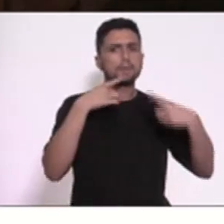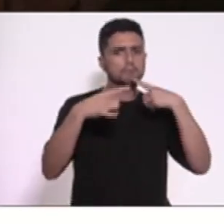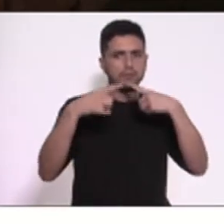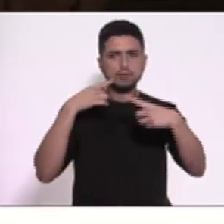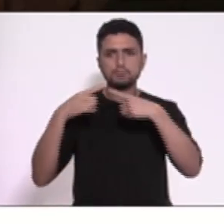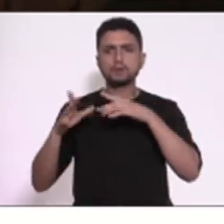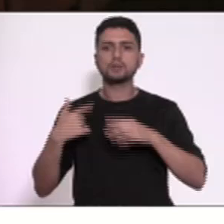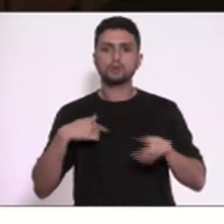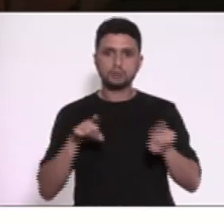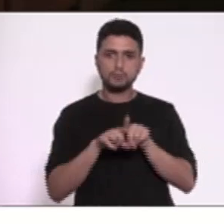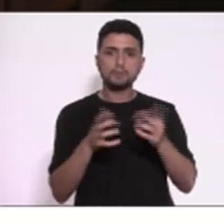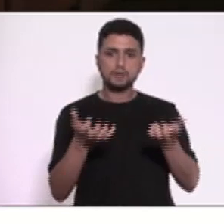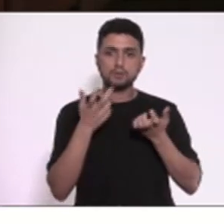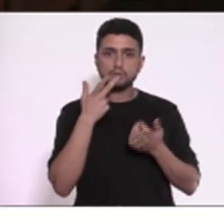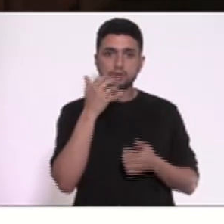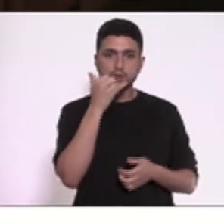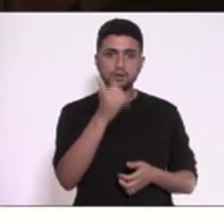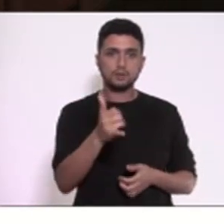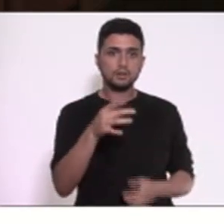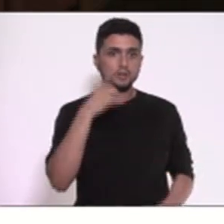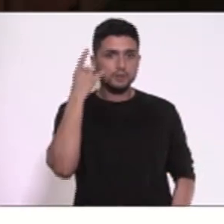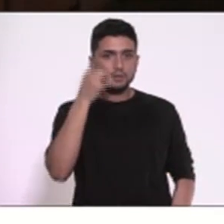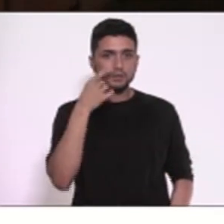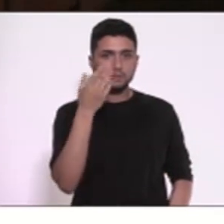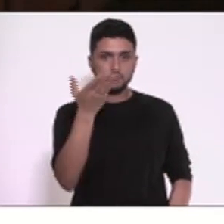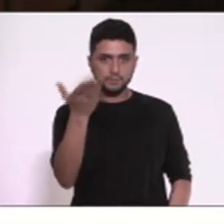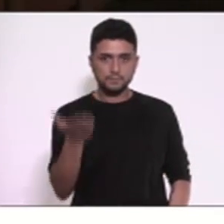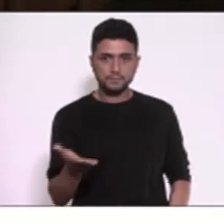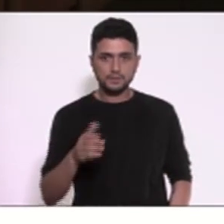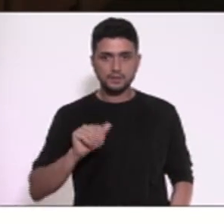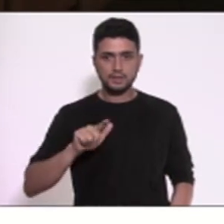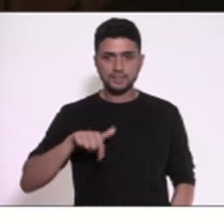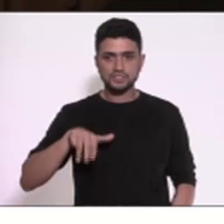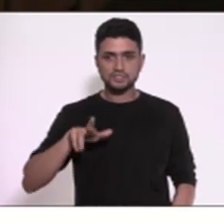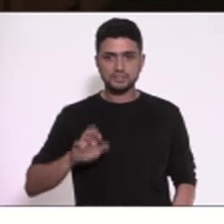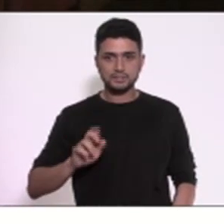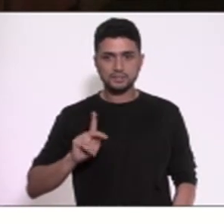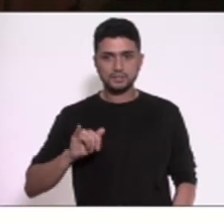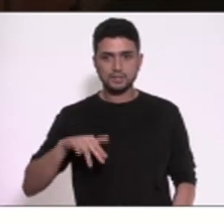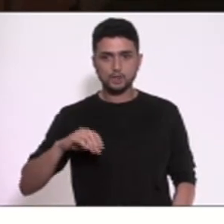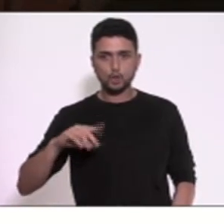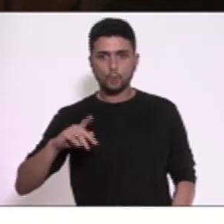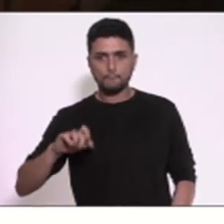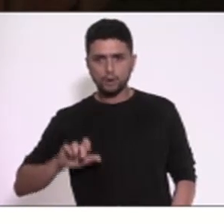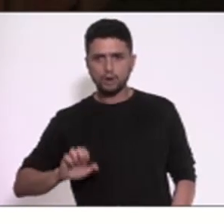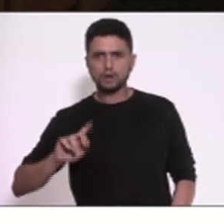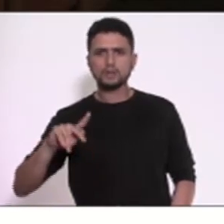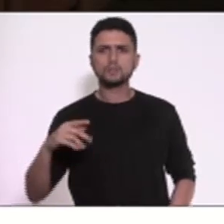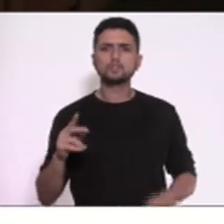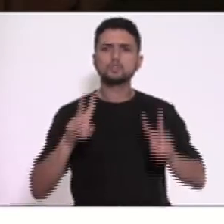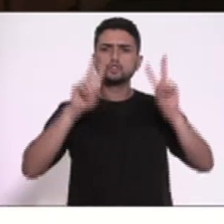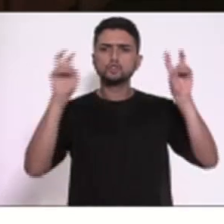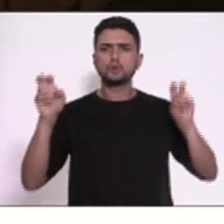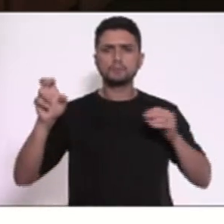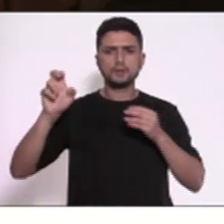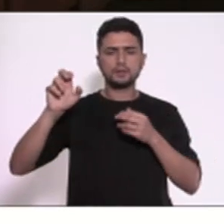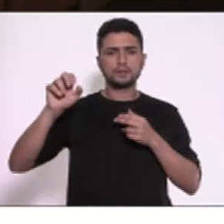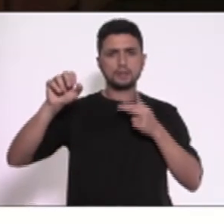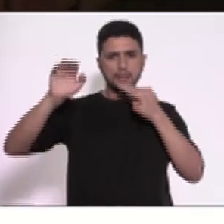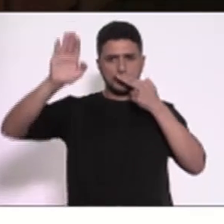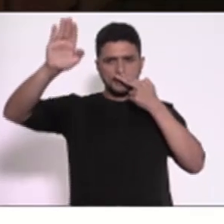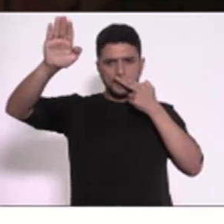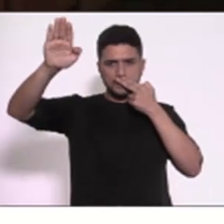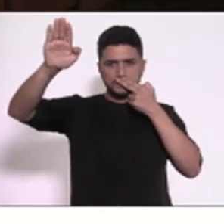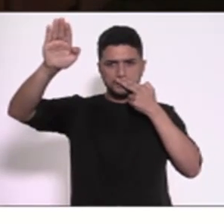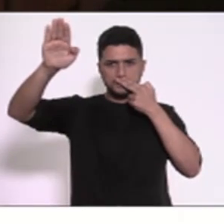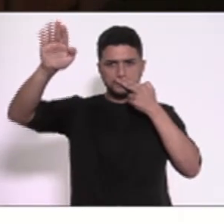debater com o deputado, seu sinônimo, Alexandre Knoploch, sobre também a questão do nazismo, que é